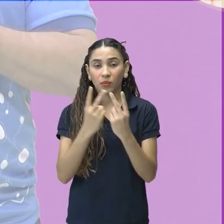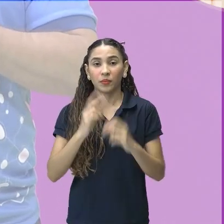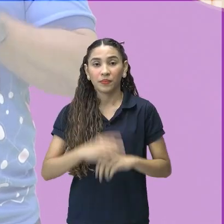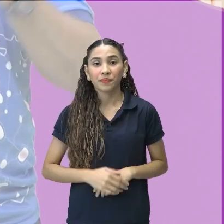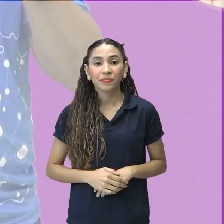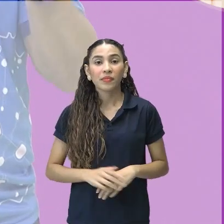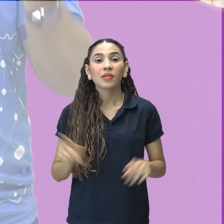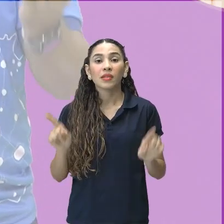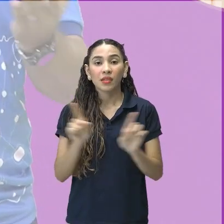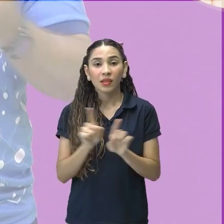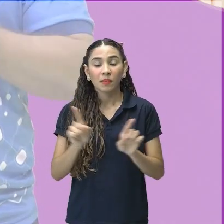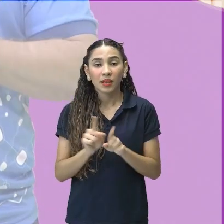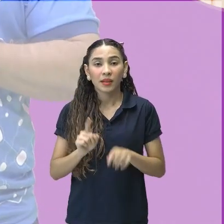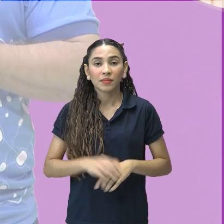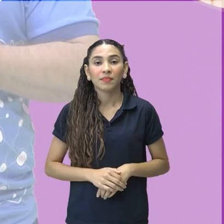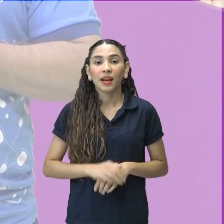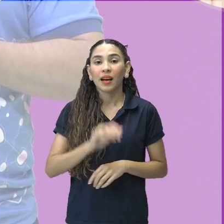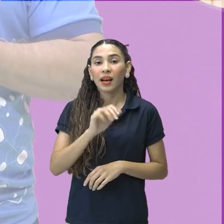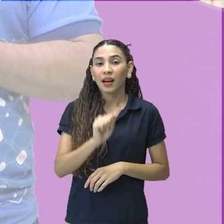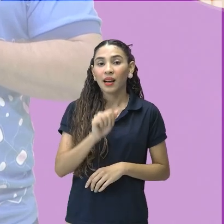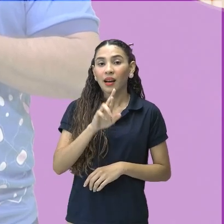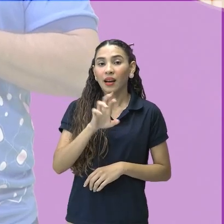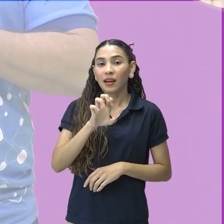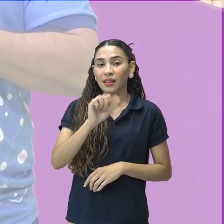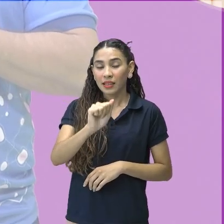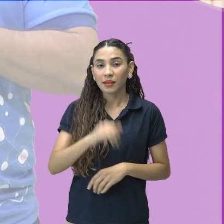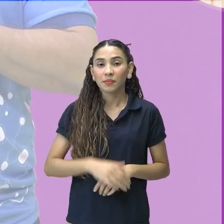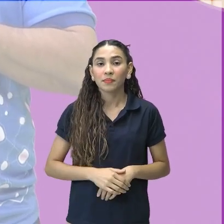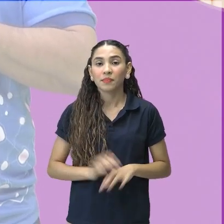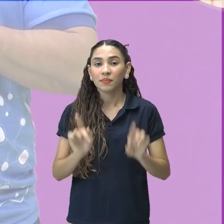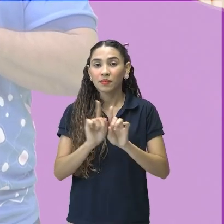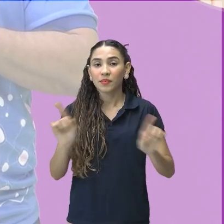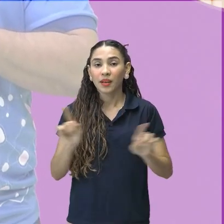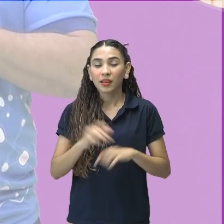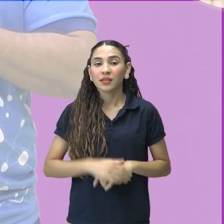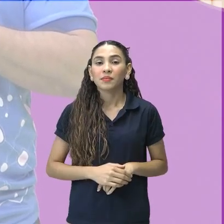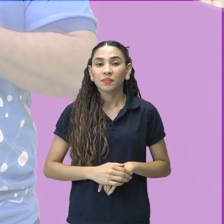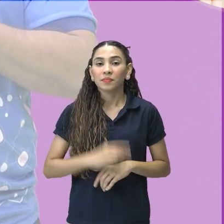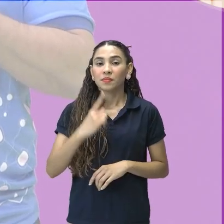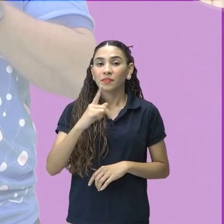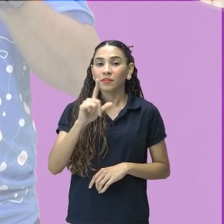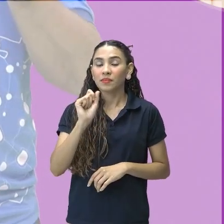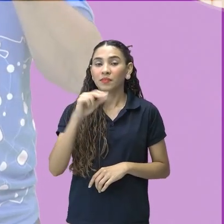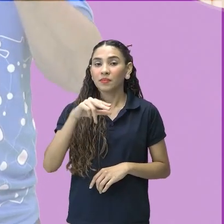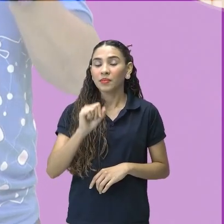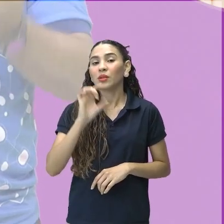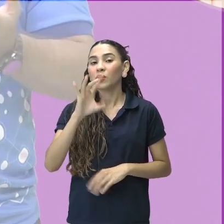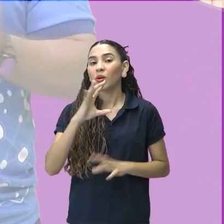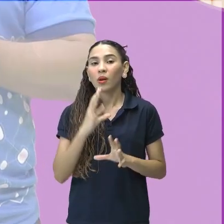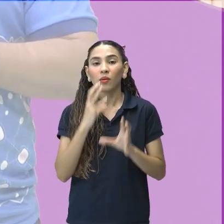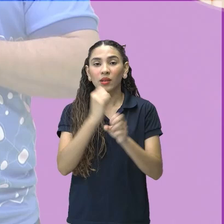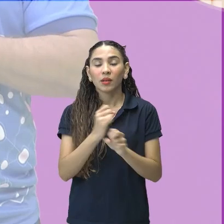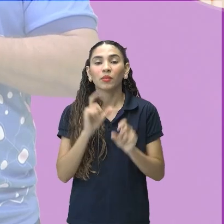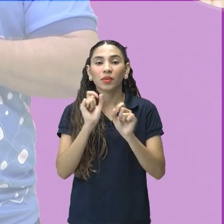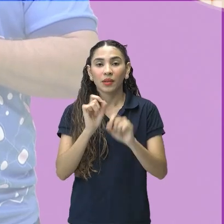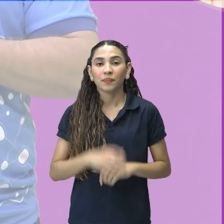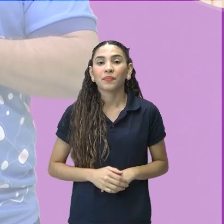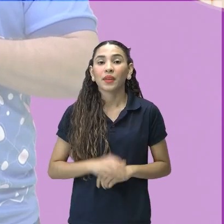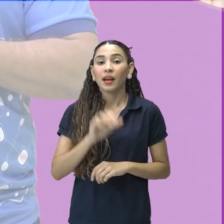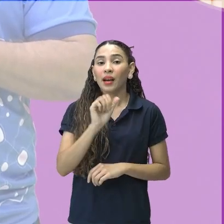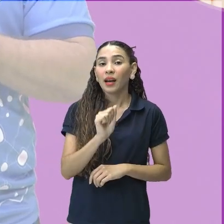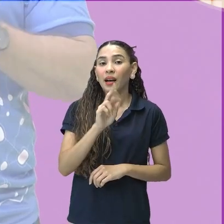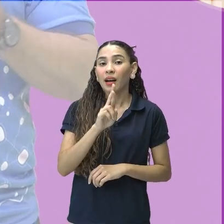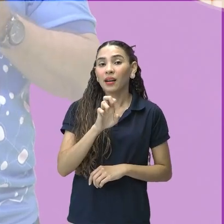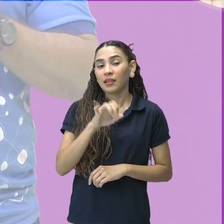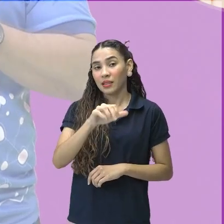além, claro, das suas áreas. Já nas figuras planas, nós apenas calculamos a sua área,